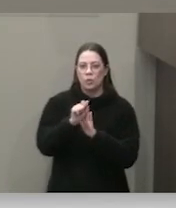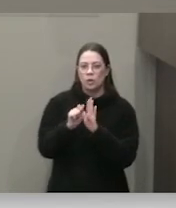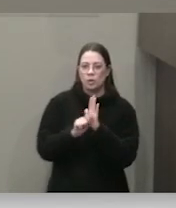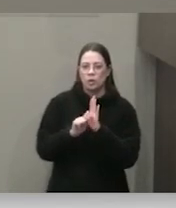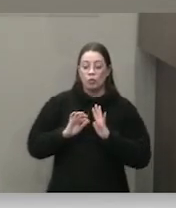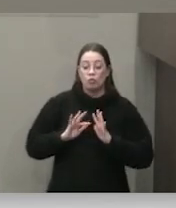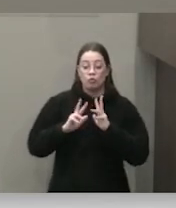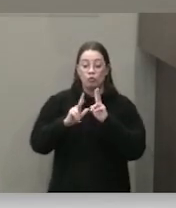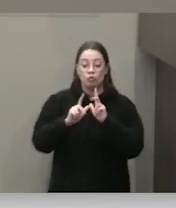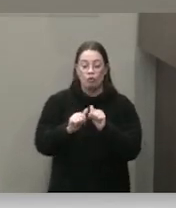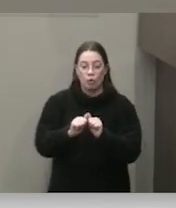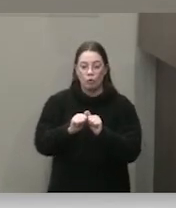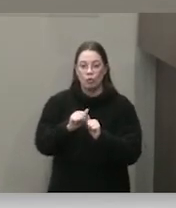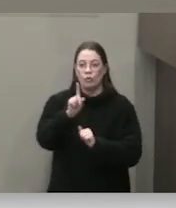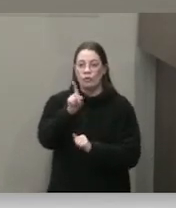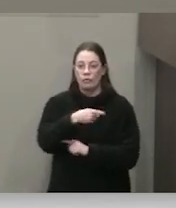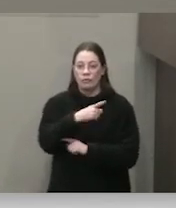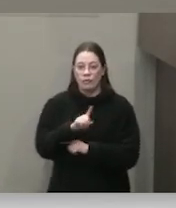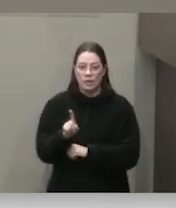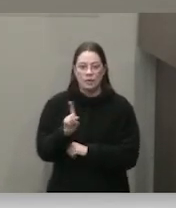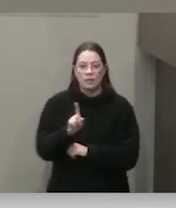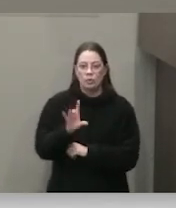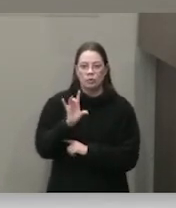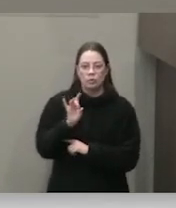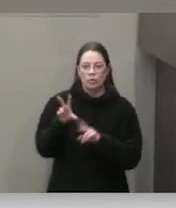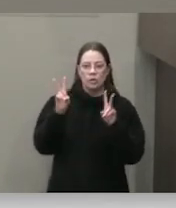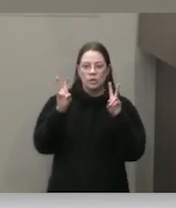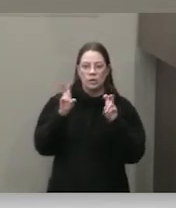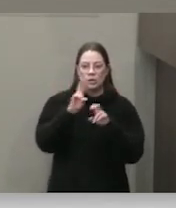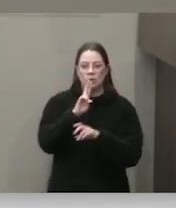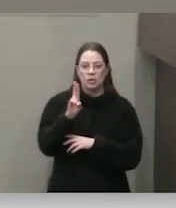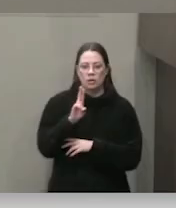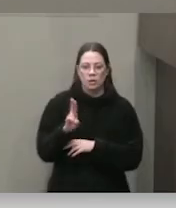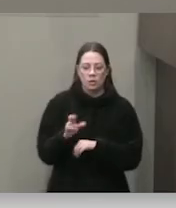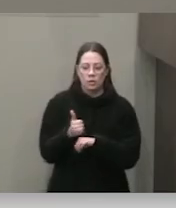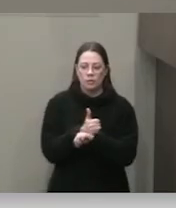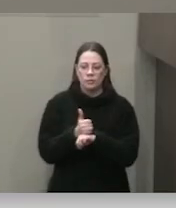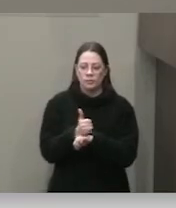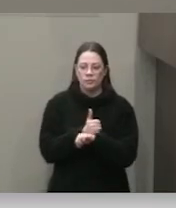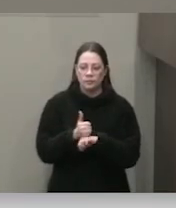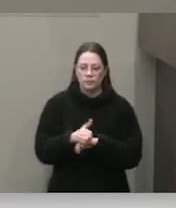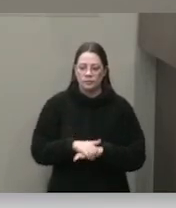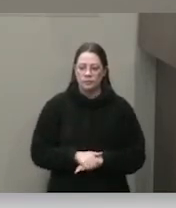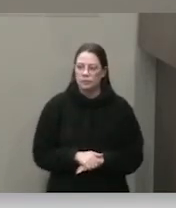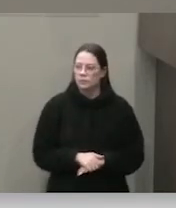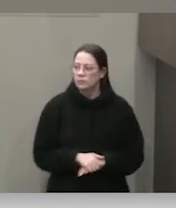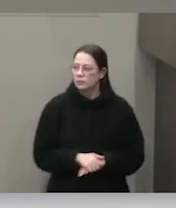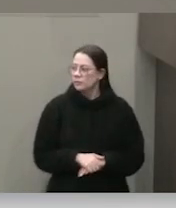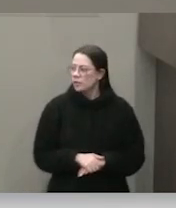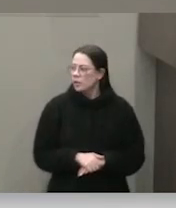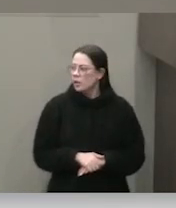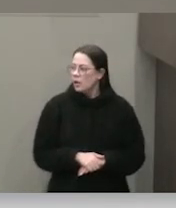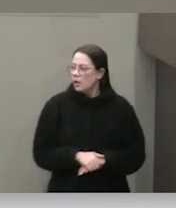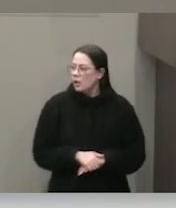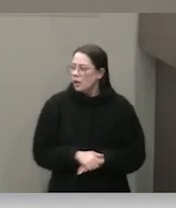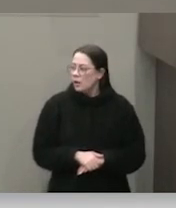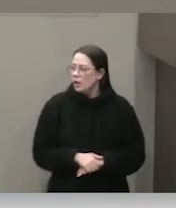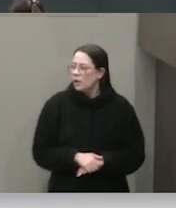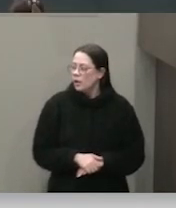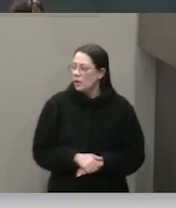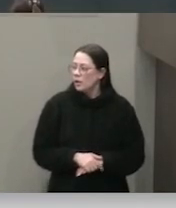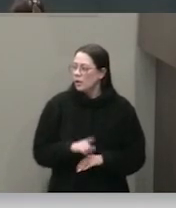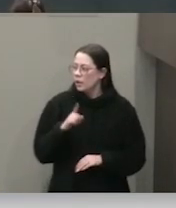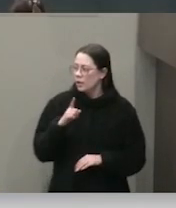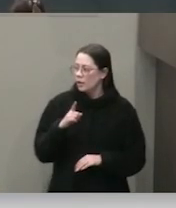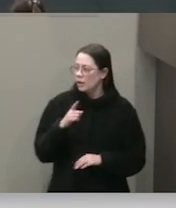foi vetado e não somente o que se refere à questão do nome dos profissionais. Lhe concedo a parte. Professora, o artigo 2 ali